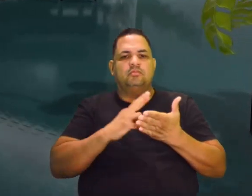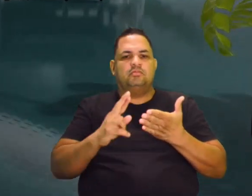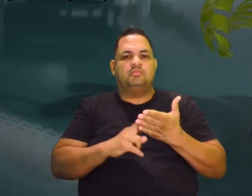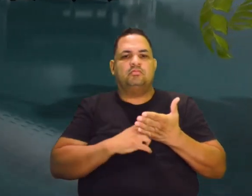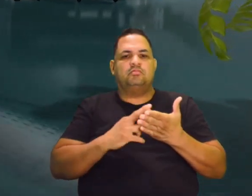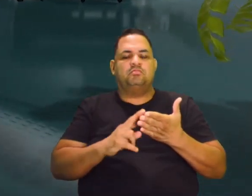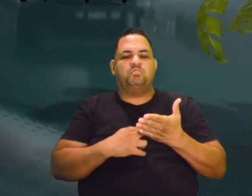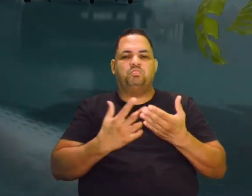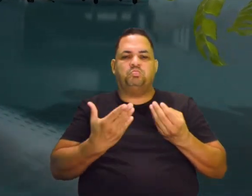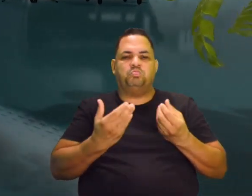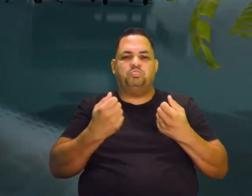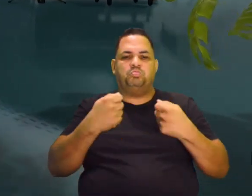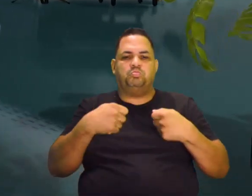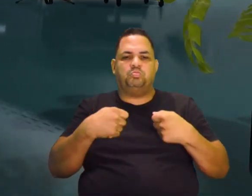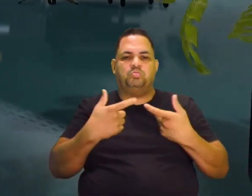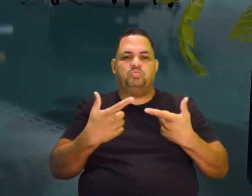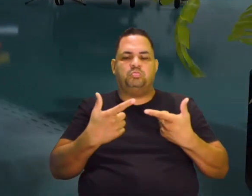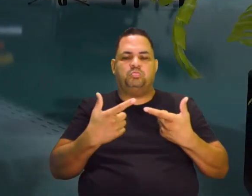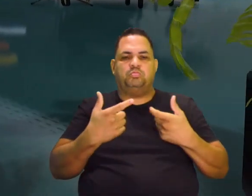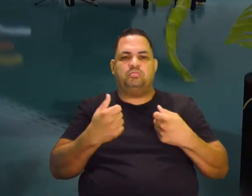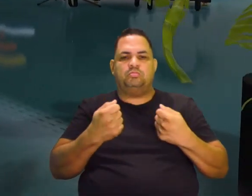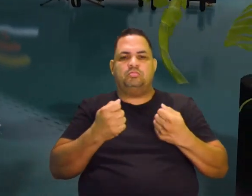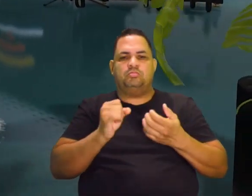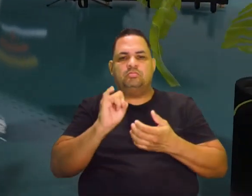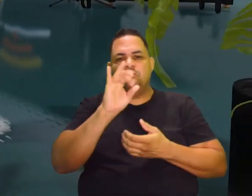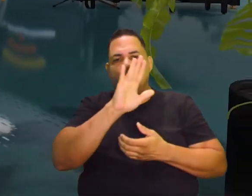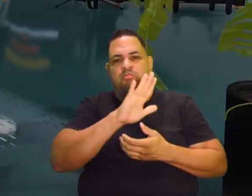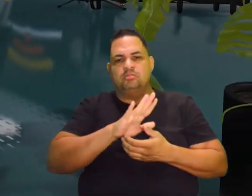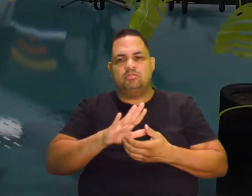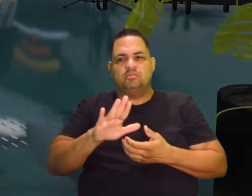ser com uma imagem que você